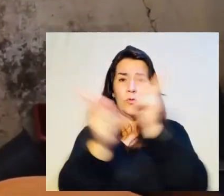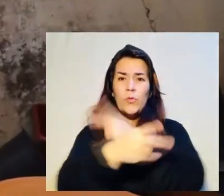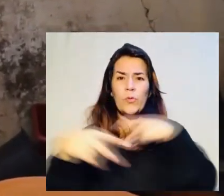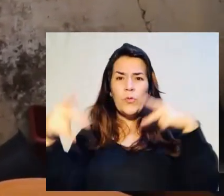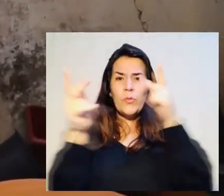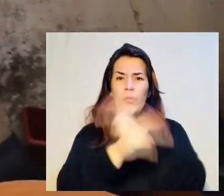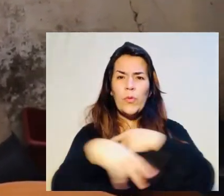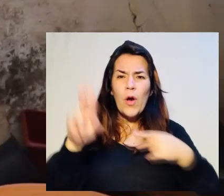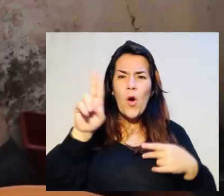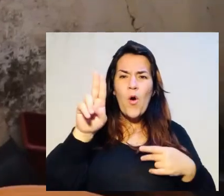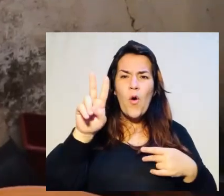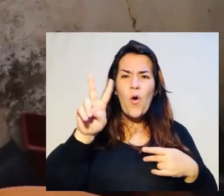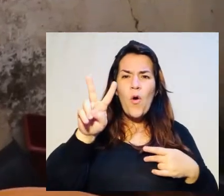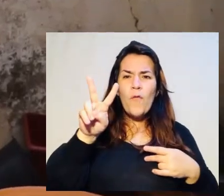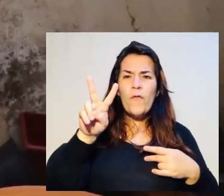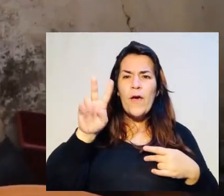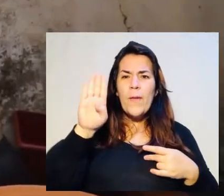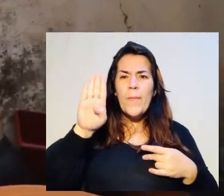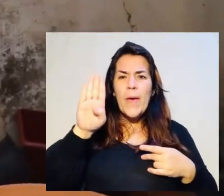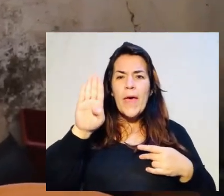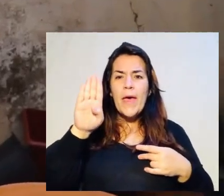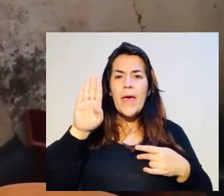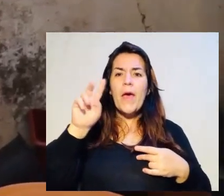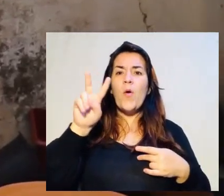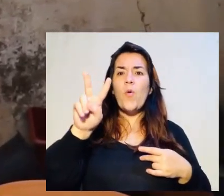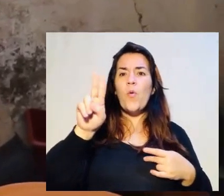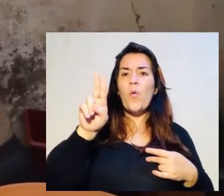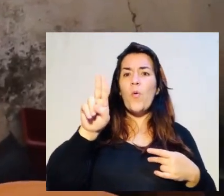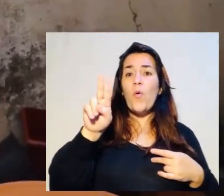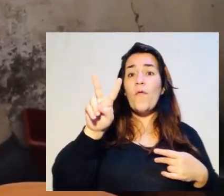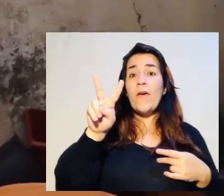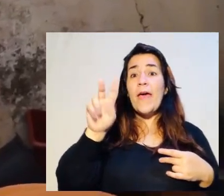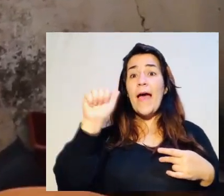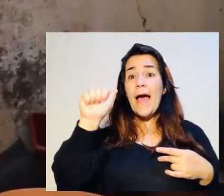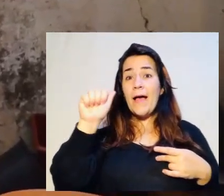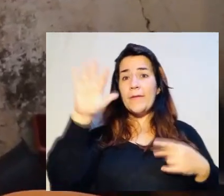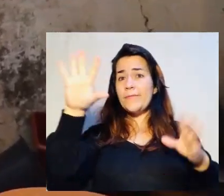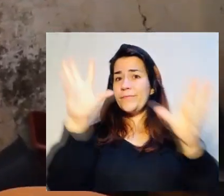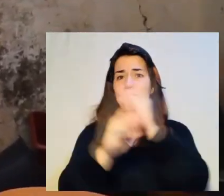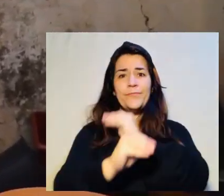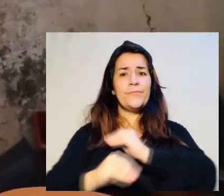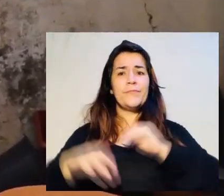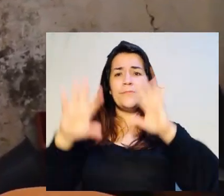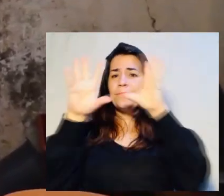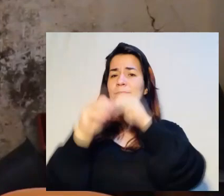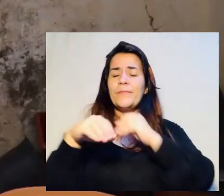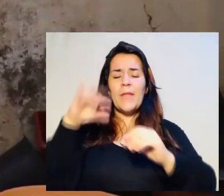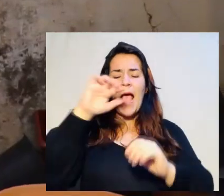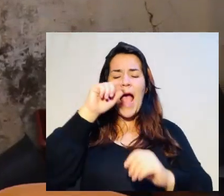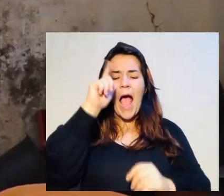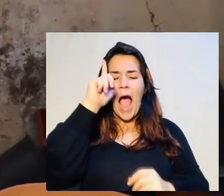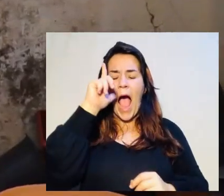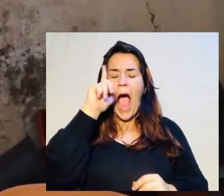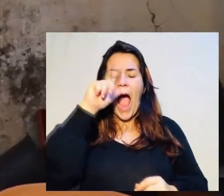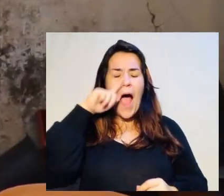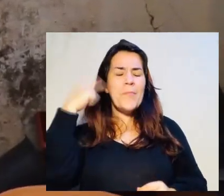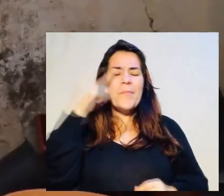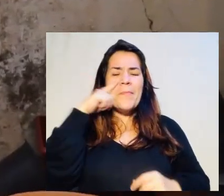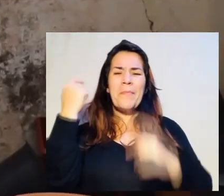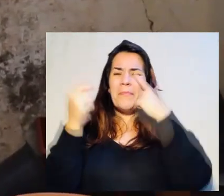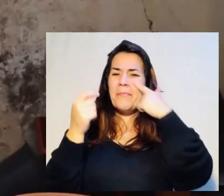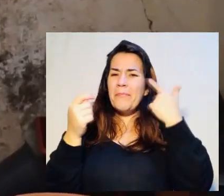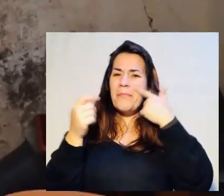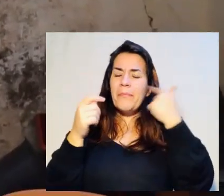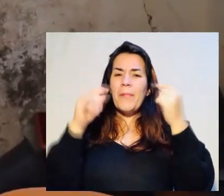radiações. UVB, UVA, coisas que fazem a planta perder algumas propriedades terapêuticas.